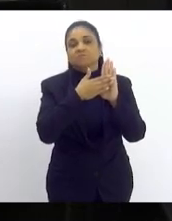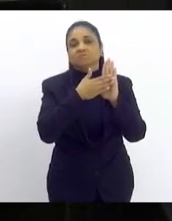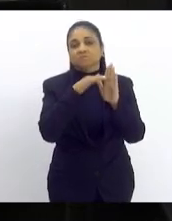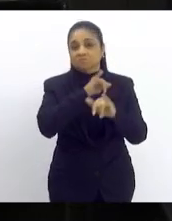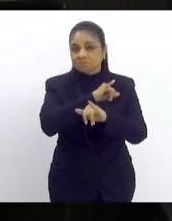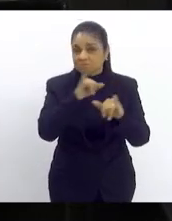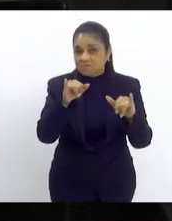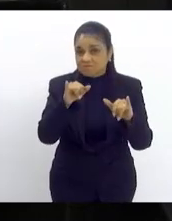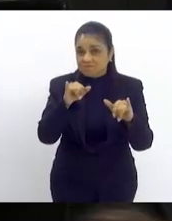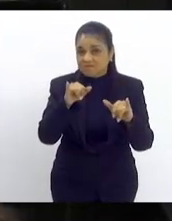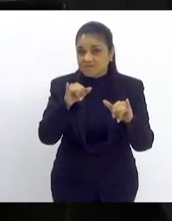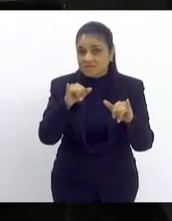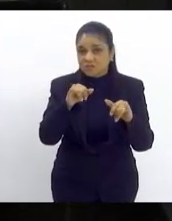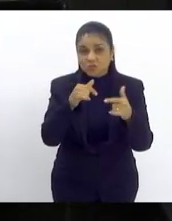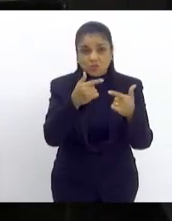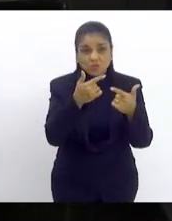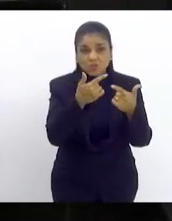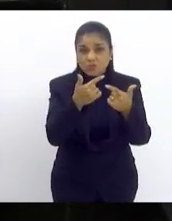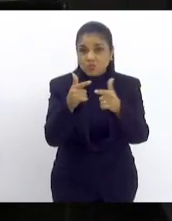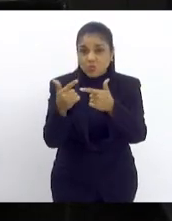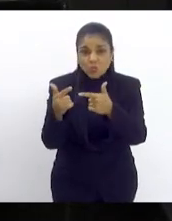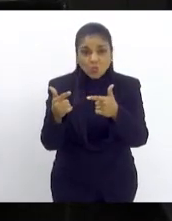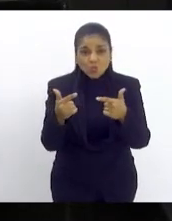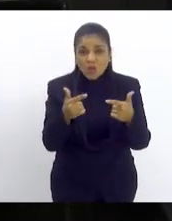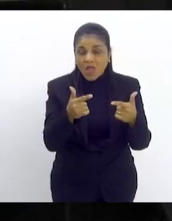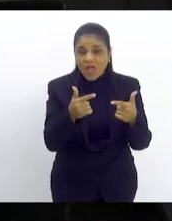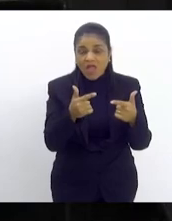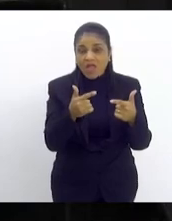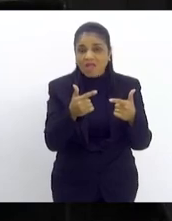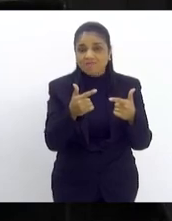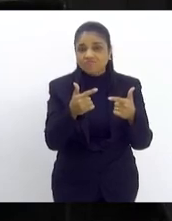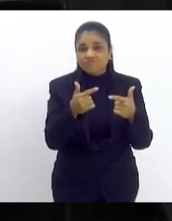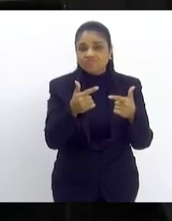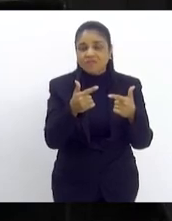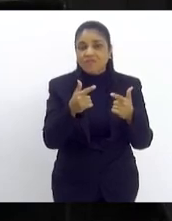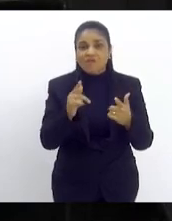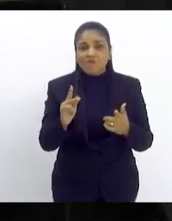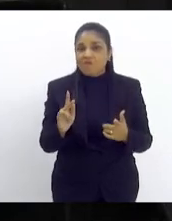se que há uma perspectiva para esses profissionais